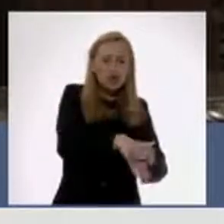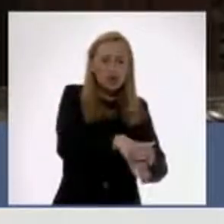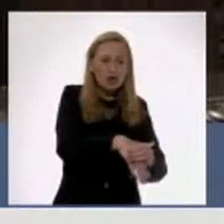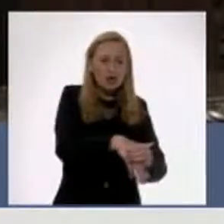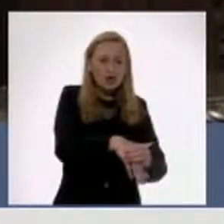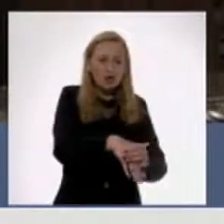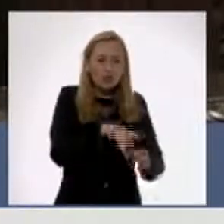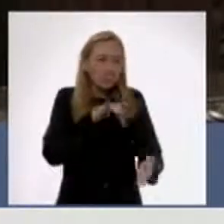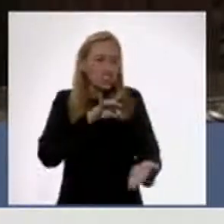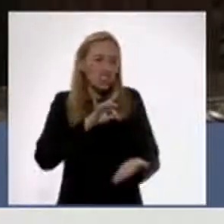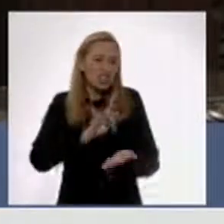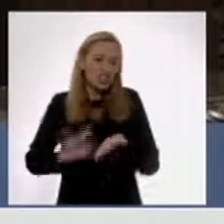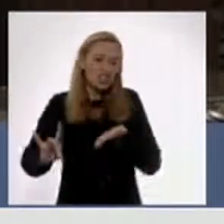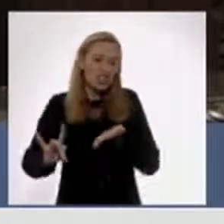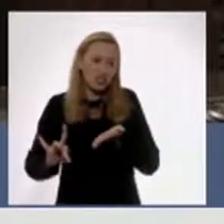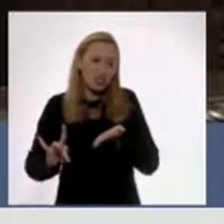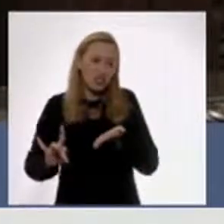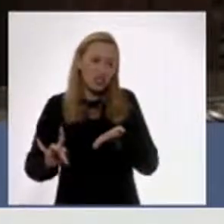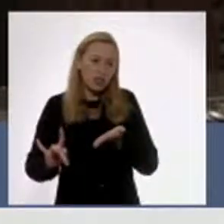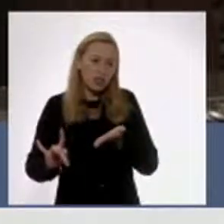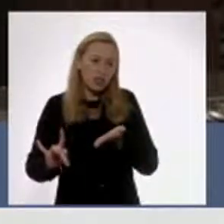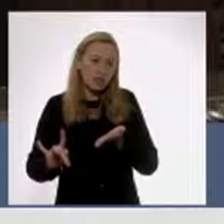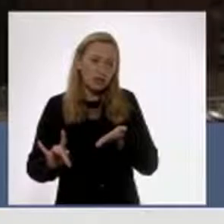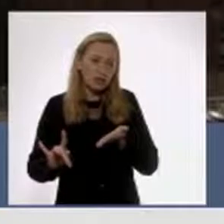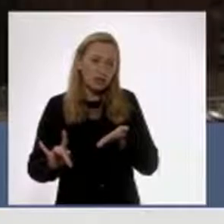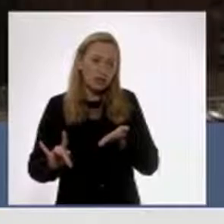inimiga pública a ser combatida.